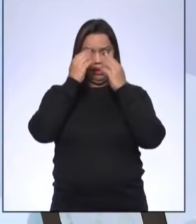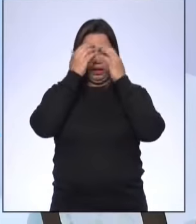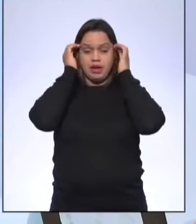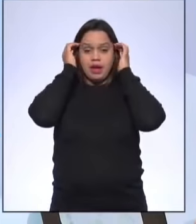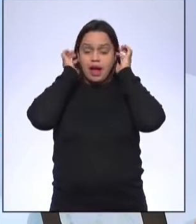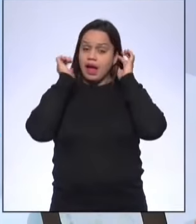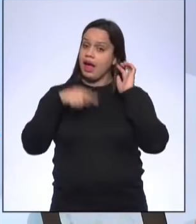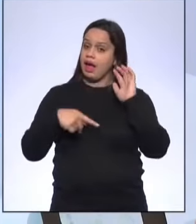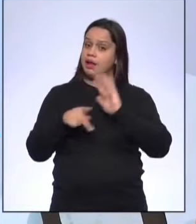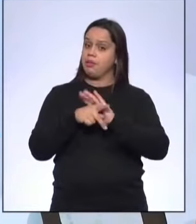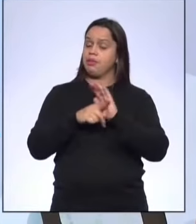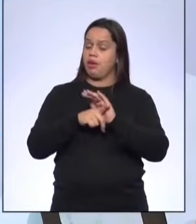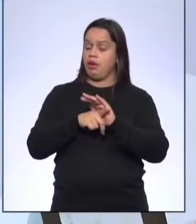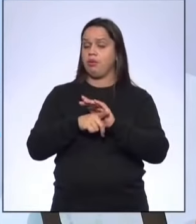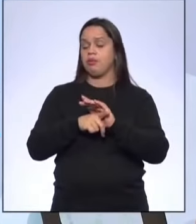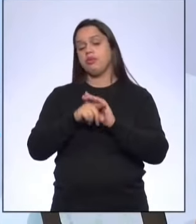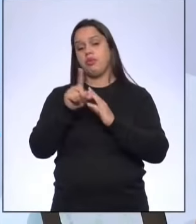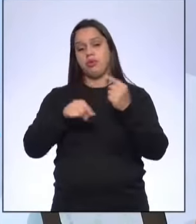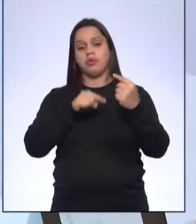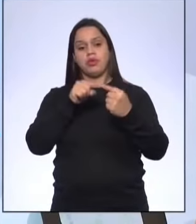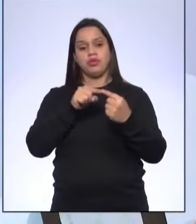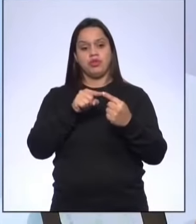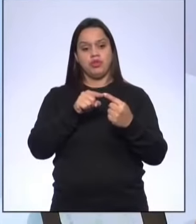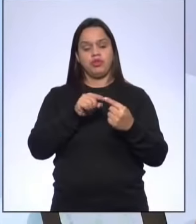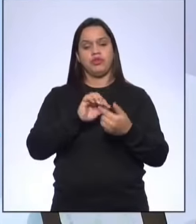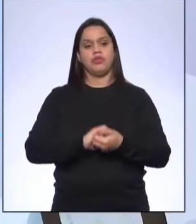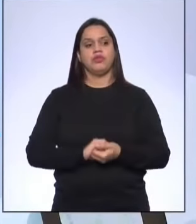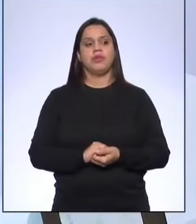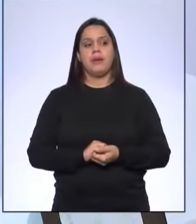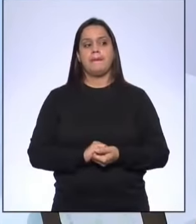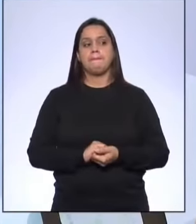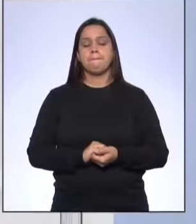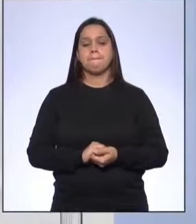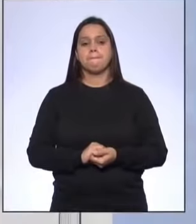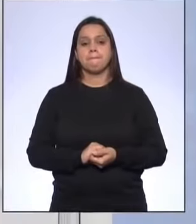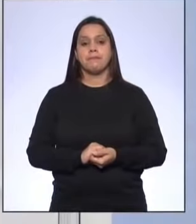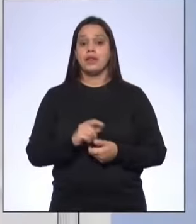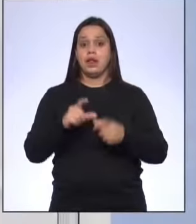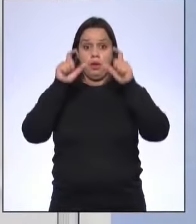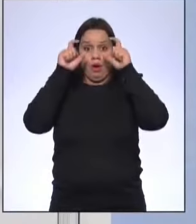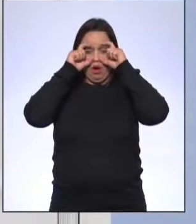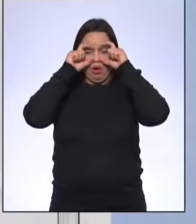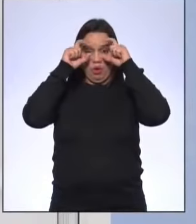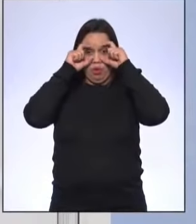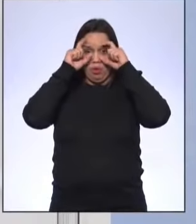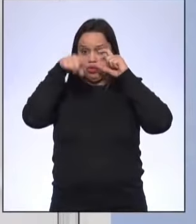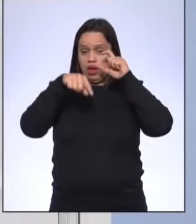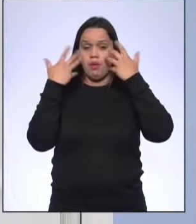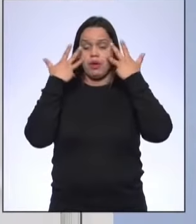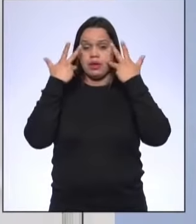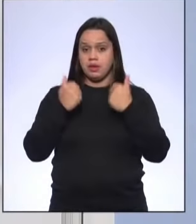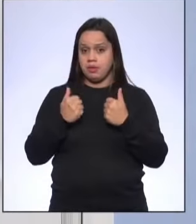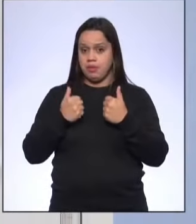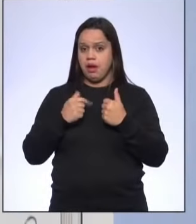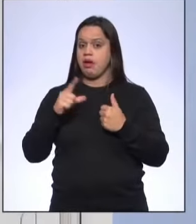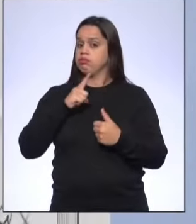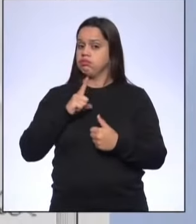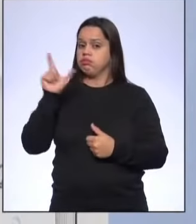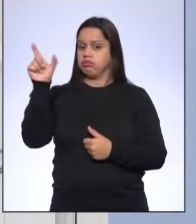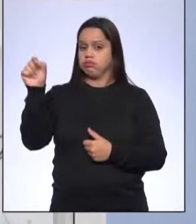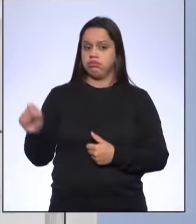então era para construir ou e os vertebrados animal a coruja é um animal vertebrado the